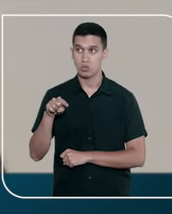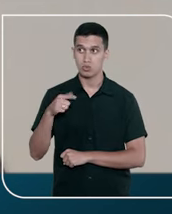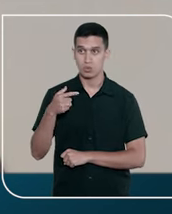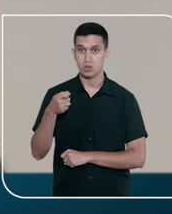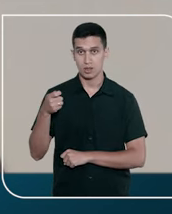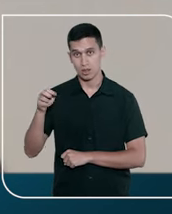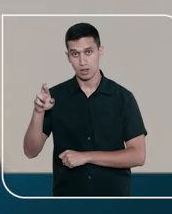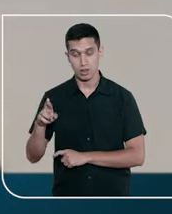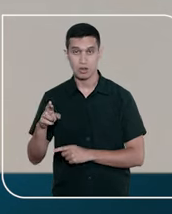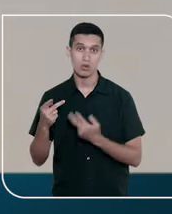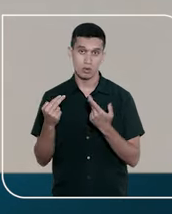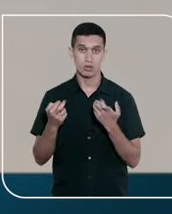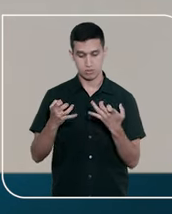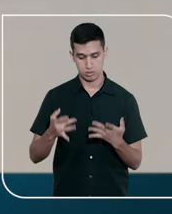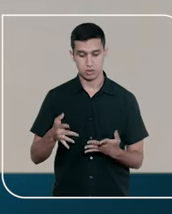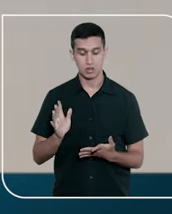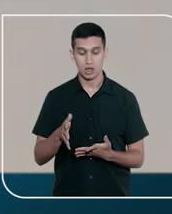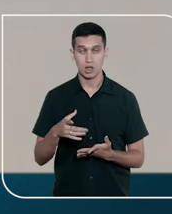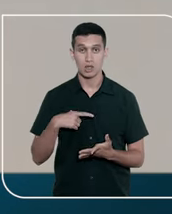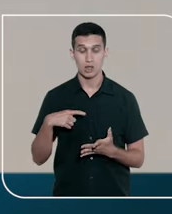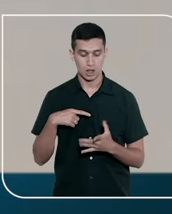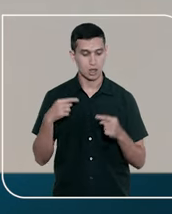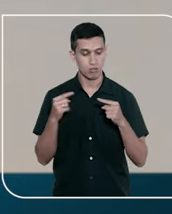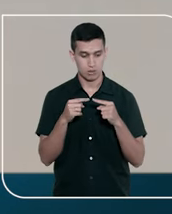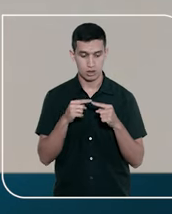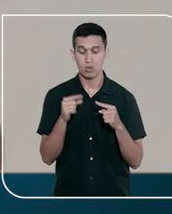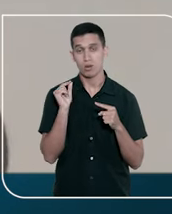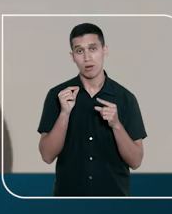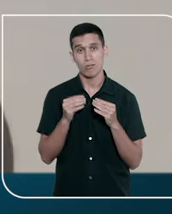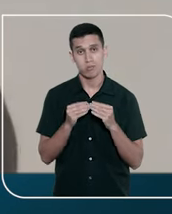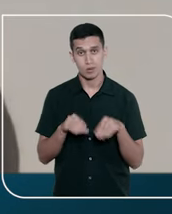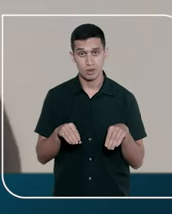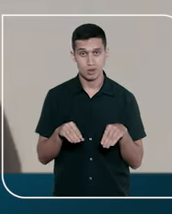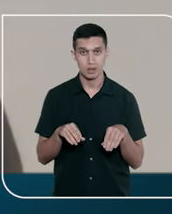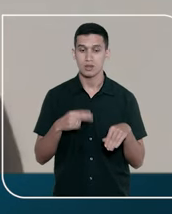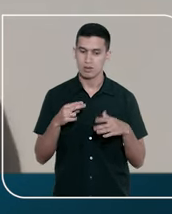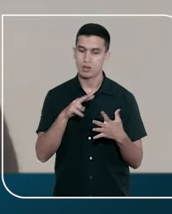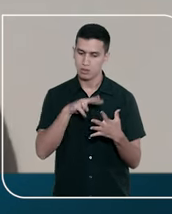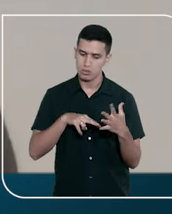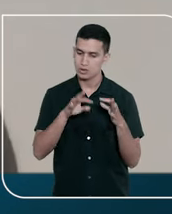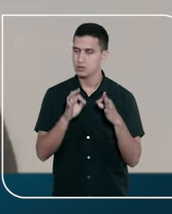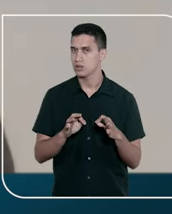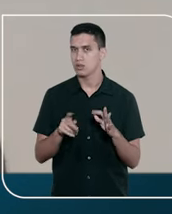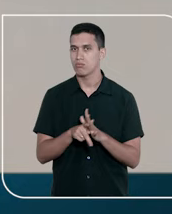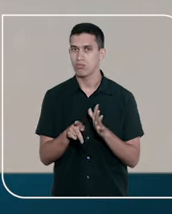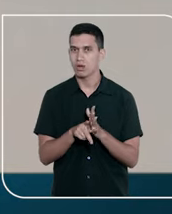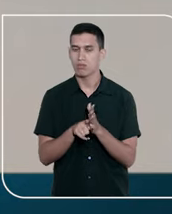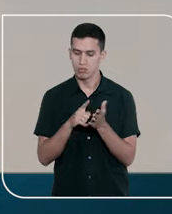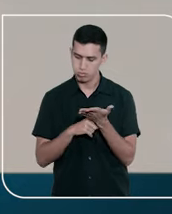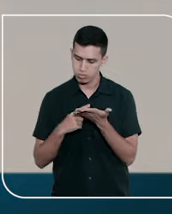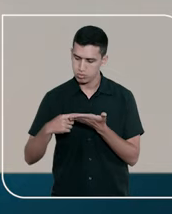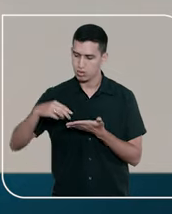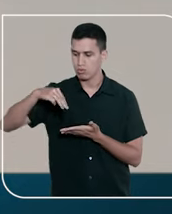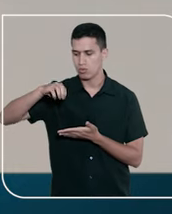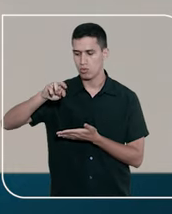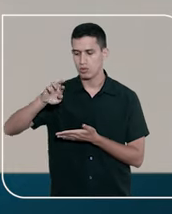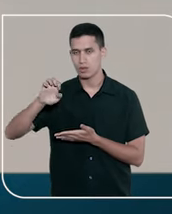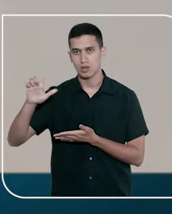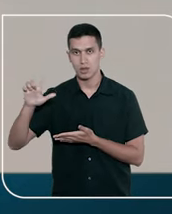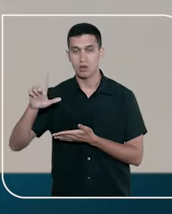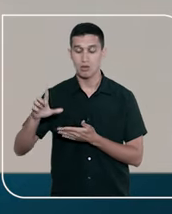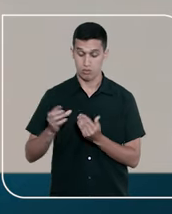R$8.200, como eu acabei de colocar, isto engloba o dano. Essa é a leitura correta da Convenção de Montreal. O dano